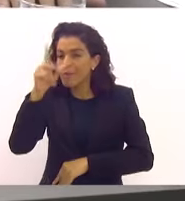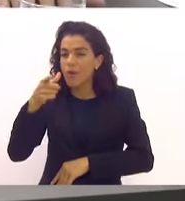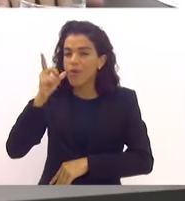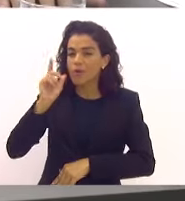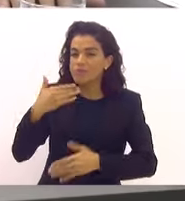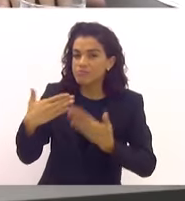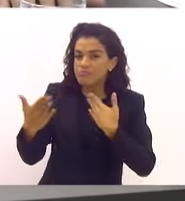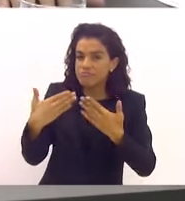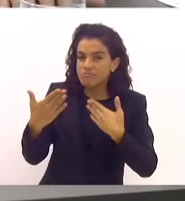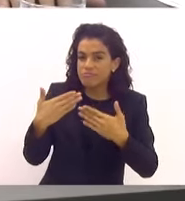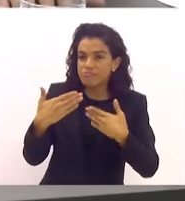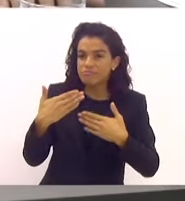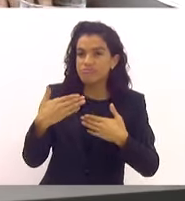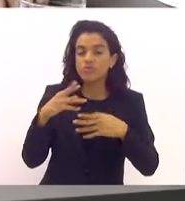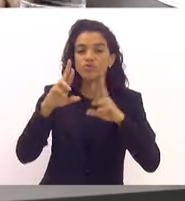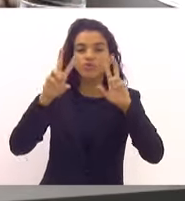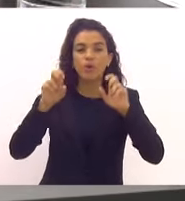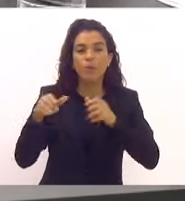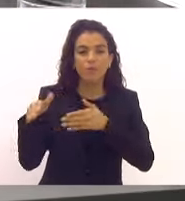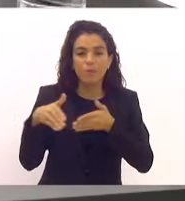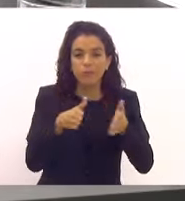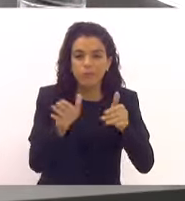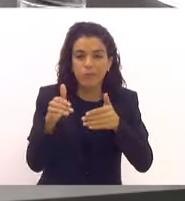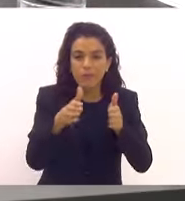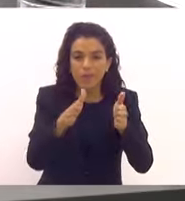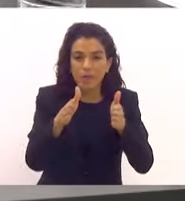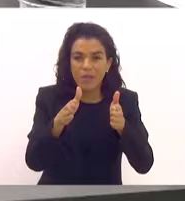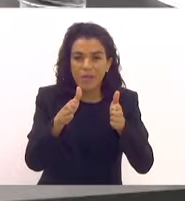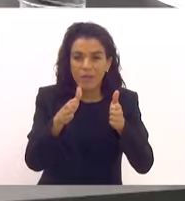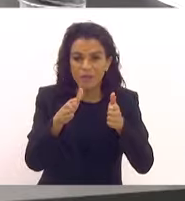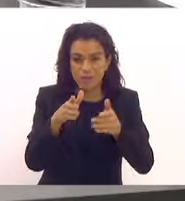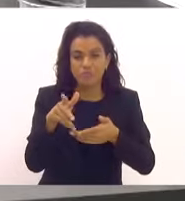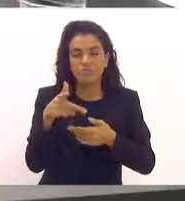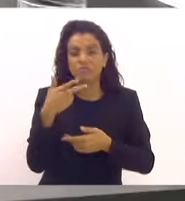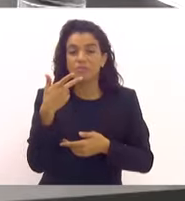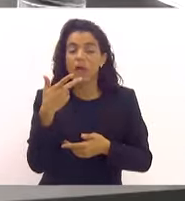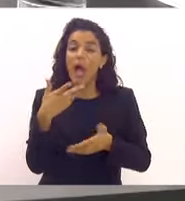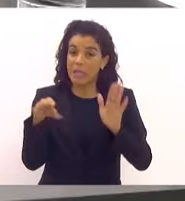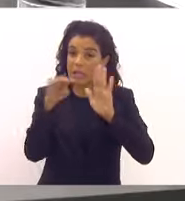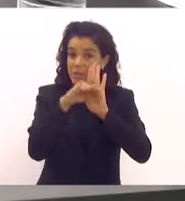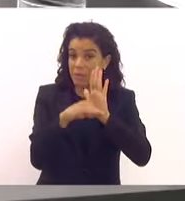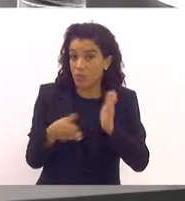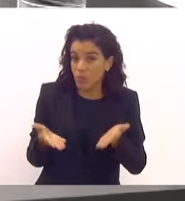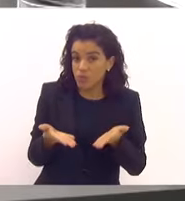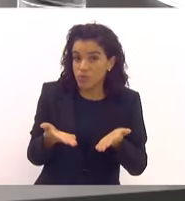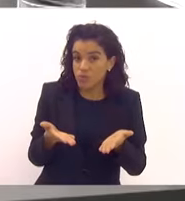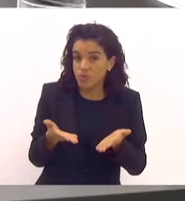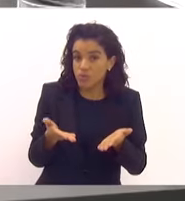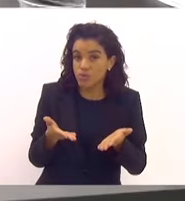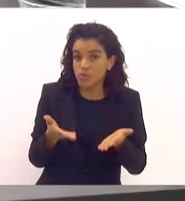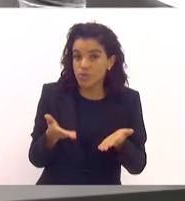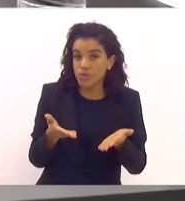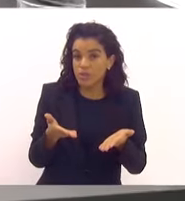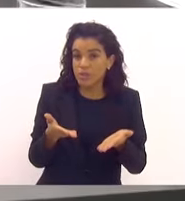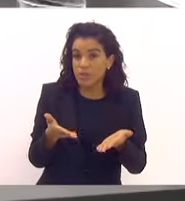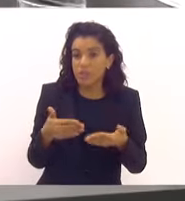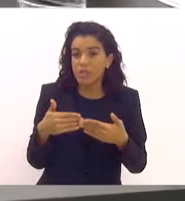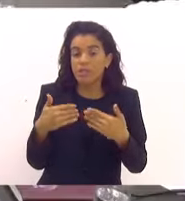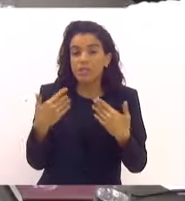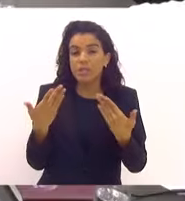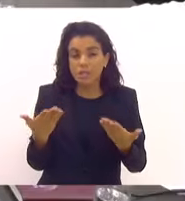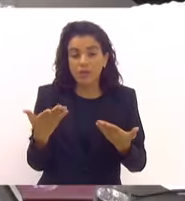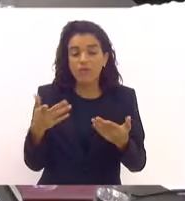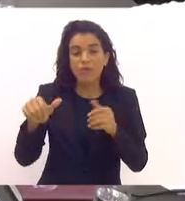ontem sobre isso dos rios. Que foi devolução, está hoje, mas para... Está na pauta de hoje. Eu sei. Vamos fazer, então,